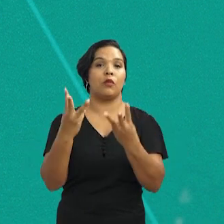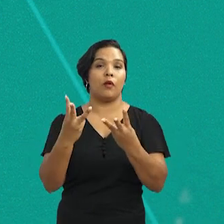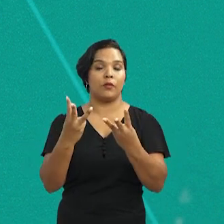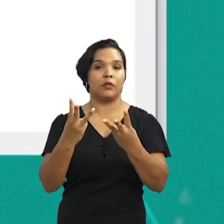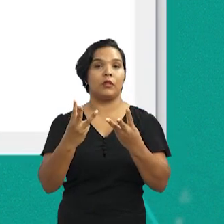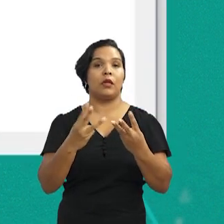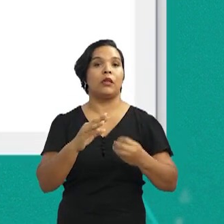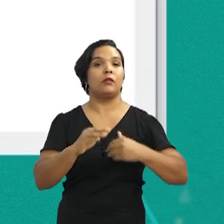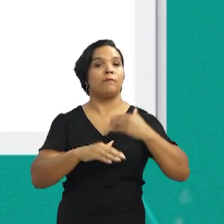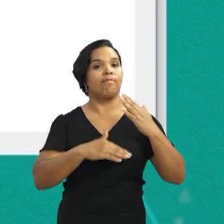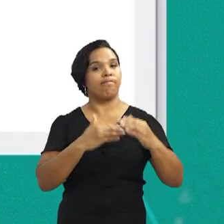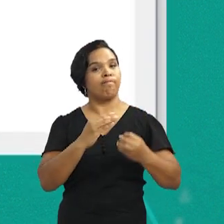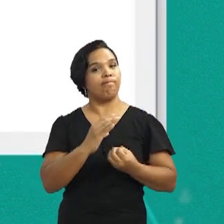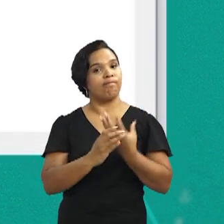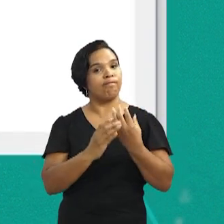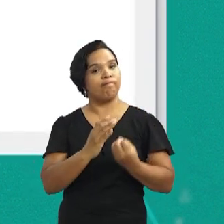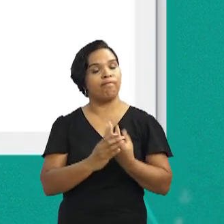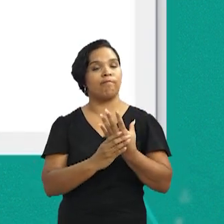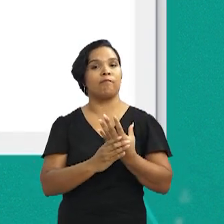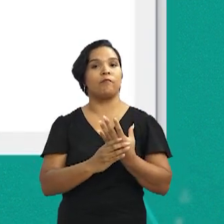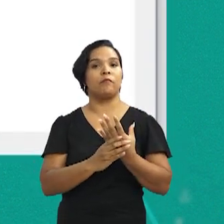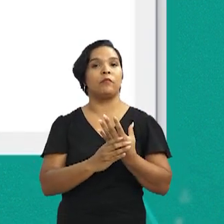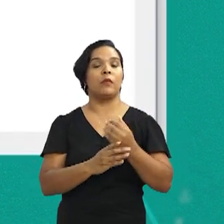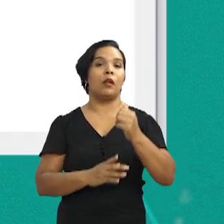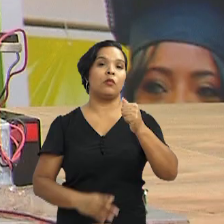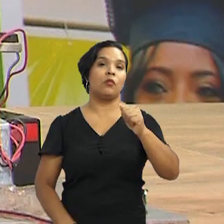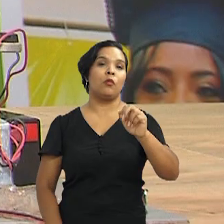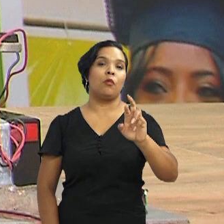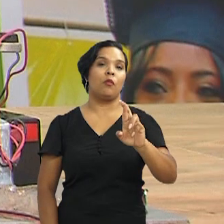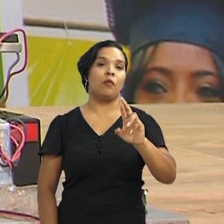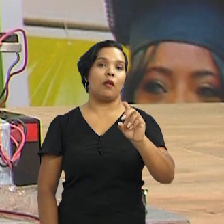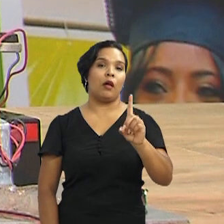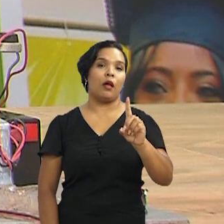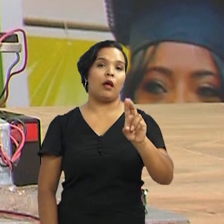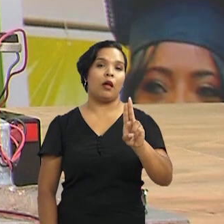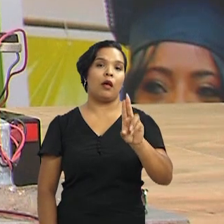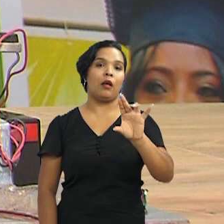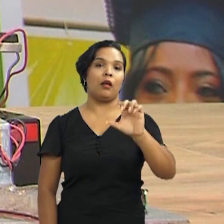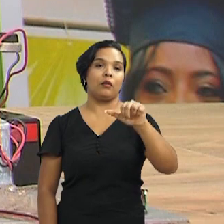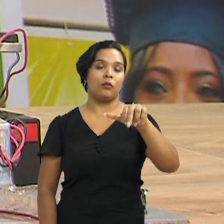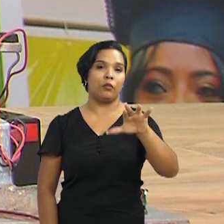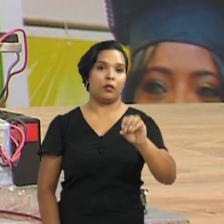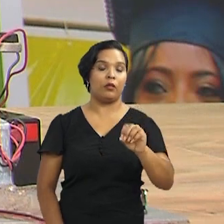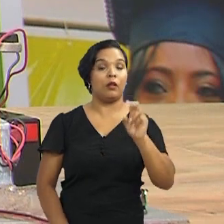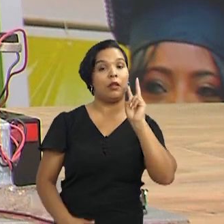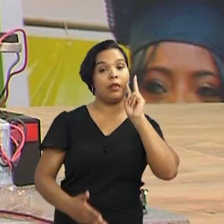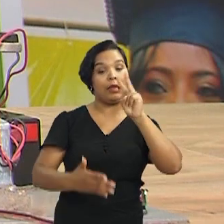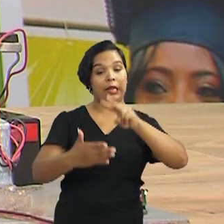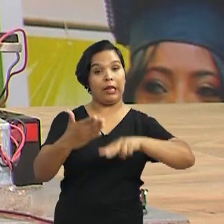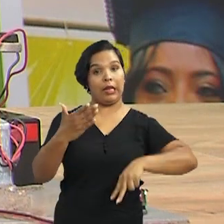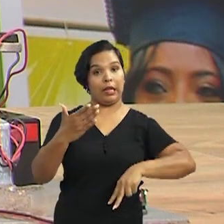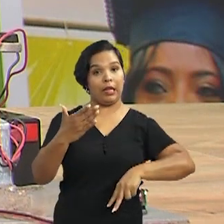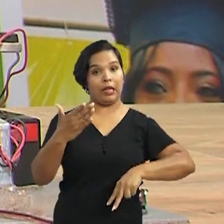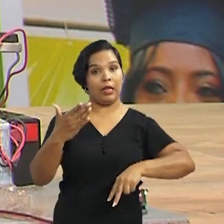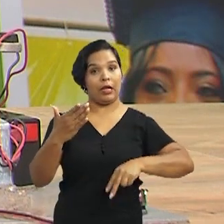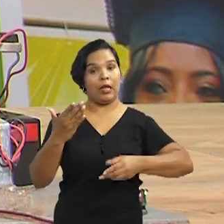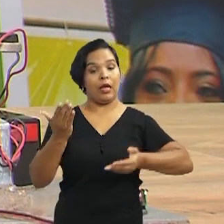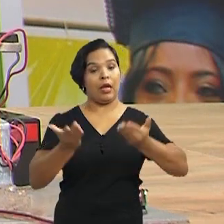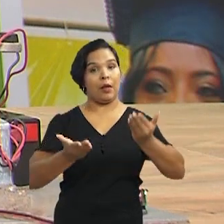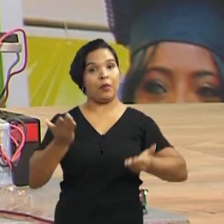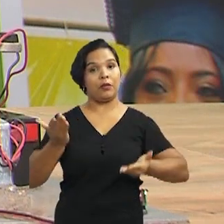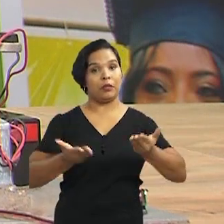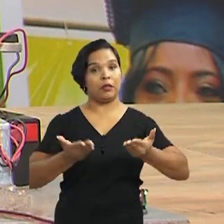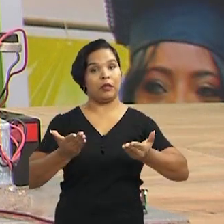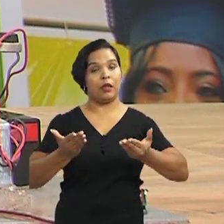envolve a parte de software, que é a parte de desenvolvimento. Chegando aqui no Arduino, né, ele lê a